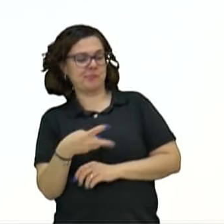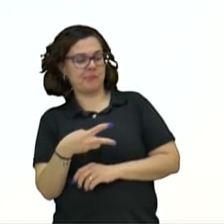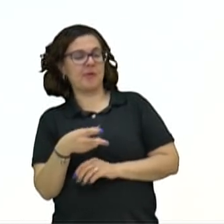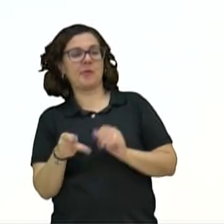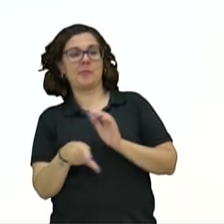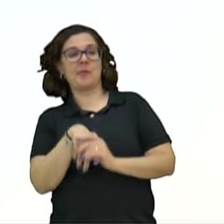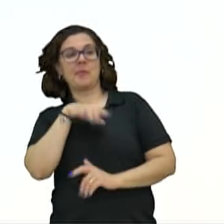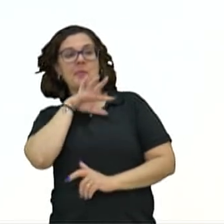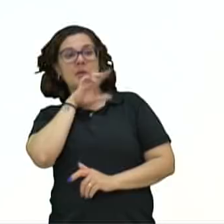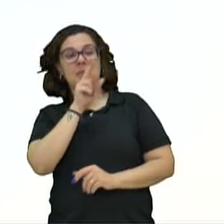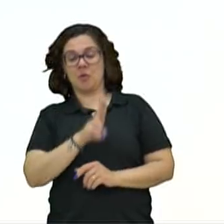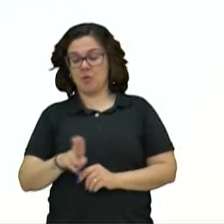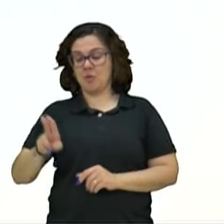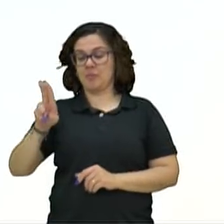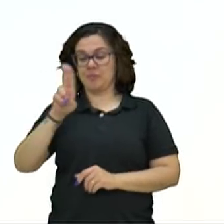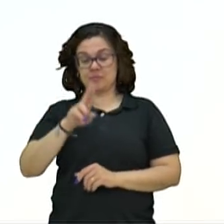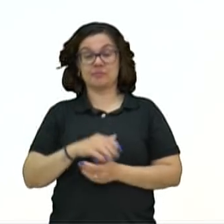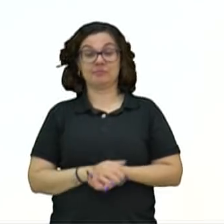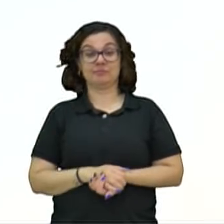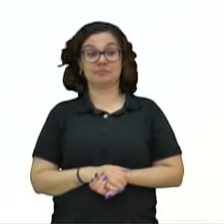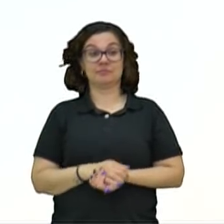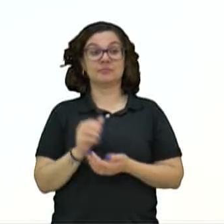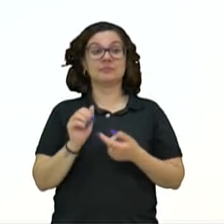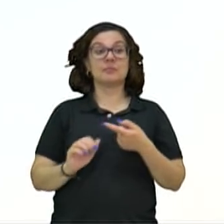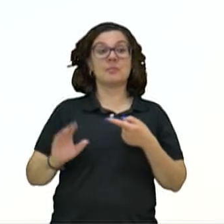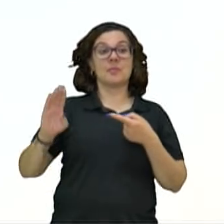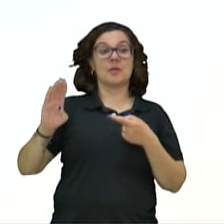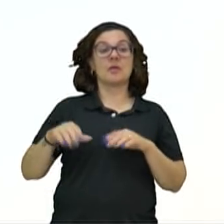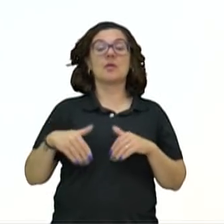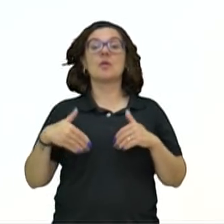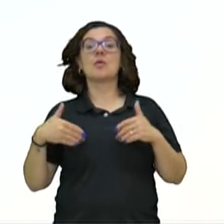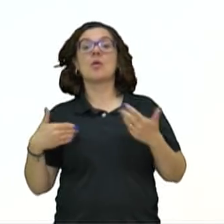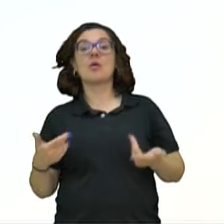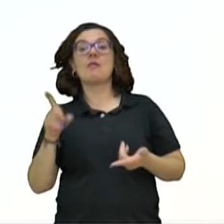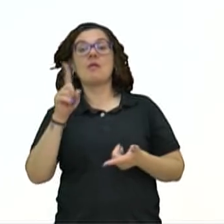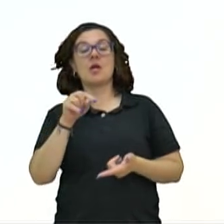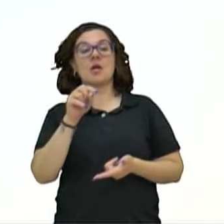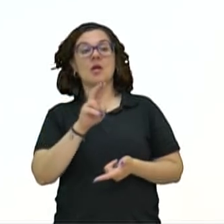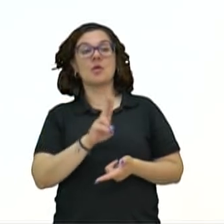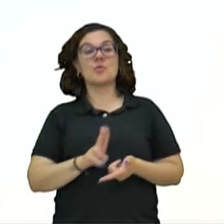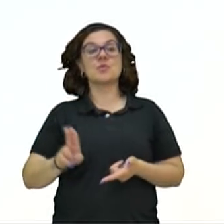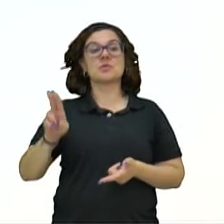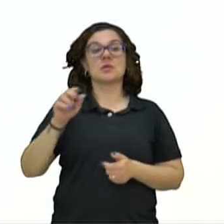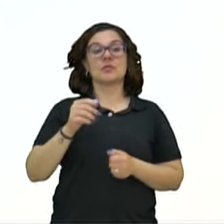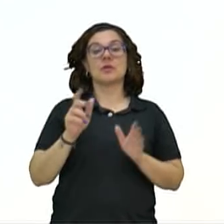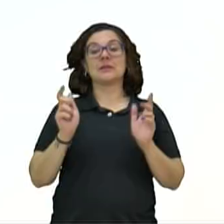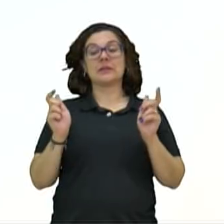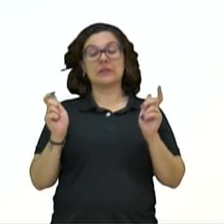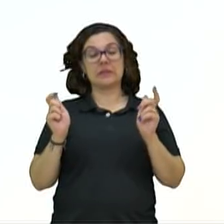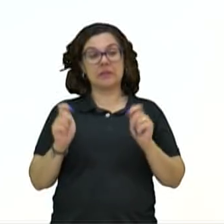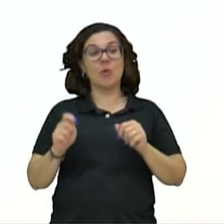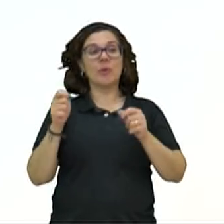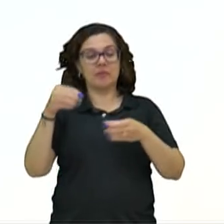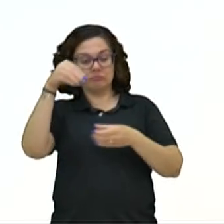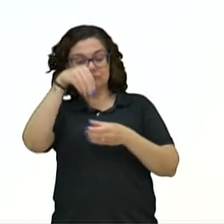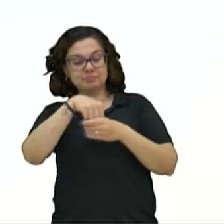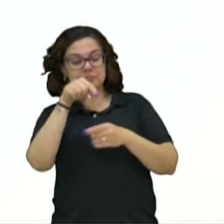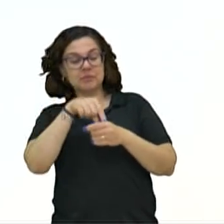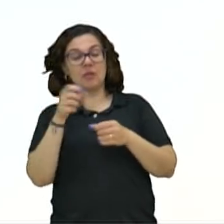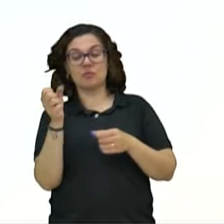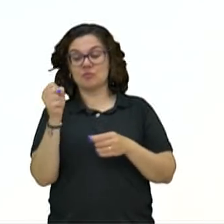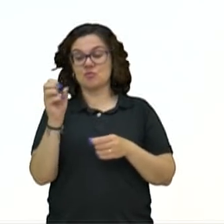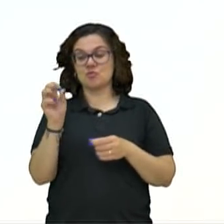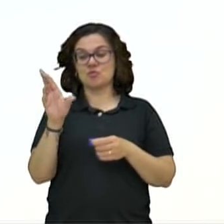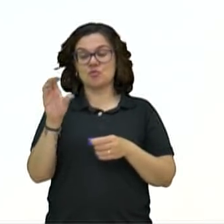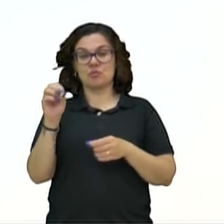peçonha do animal, para fazer o soro? E a letra B. Quais são os componentes ativos, o que tem nesse soro que